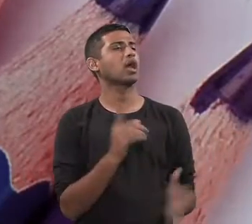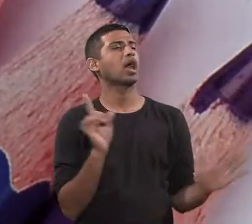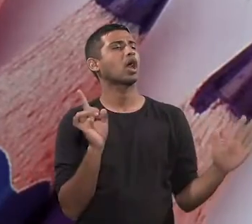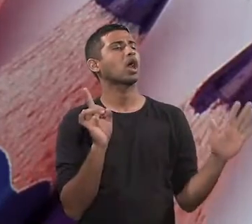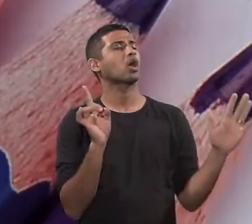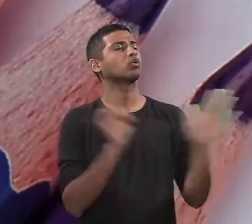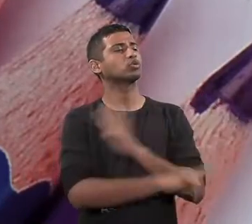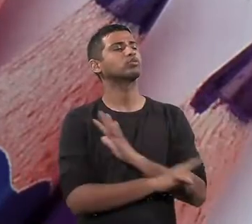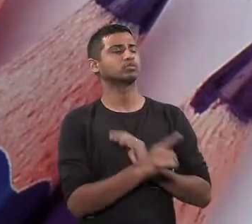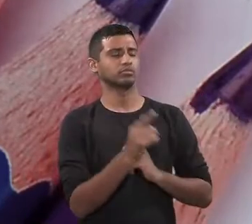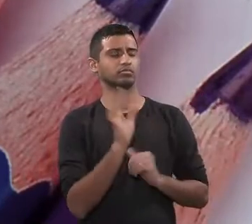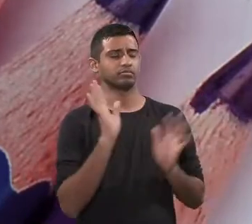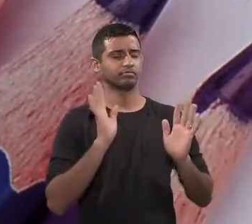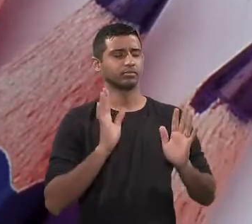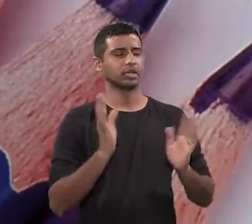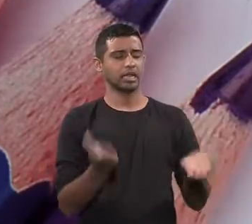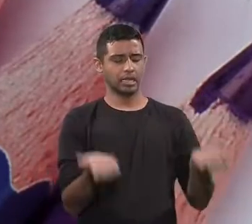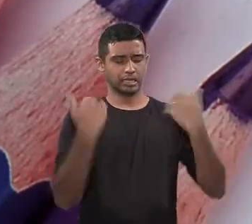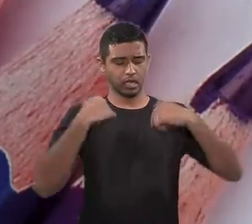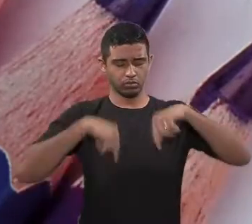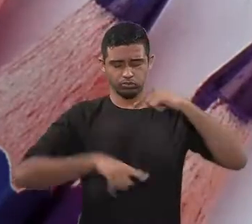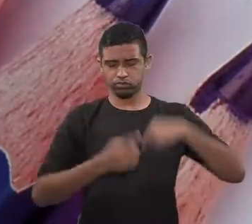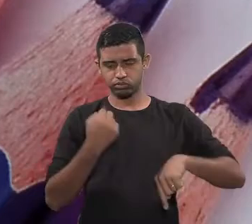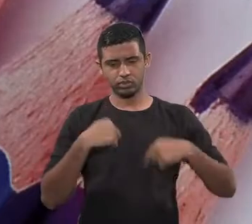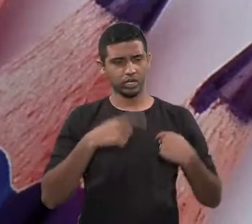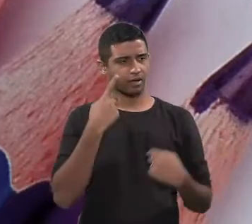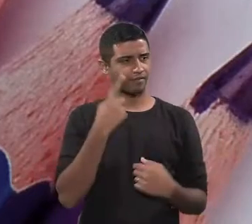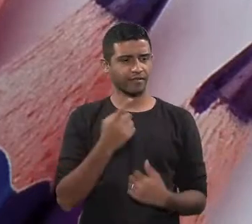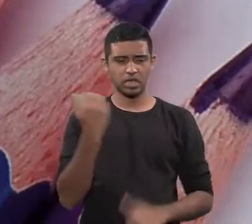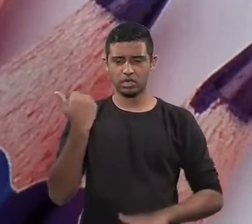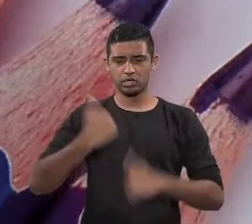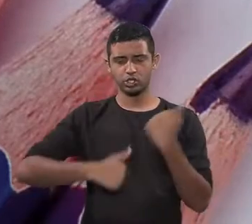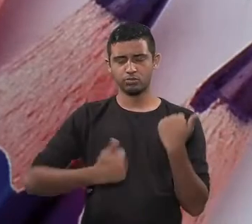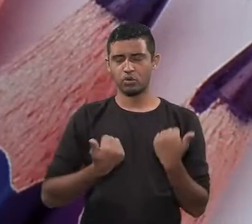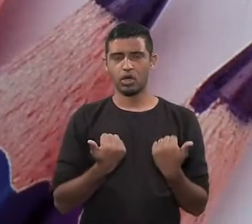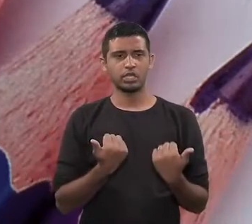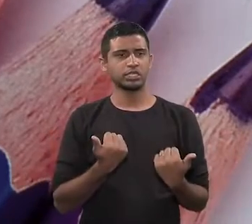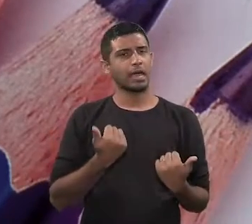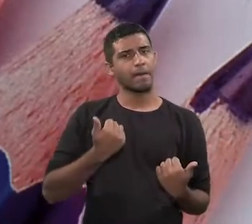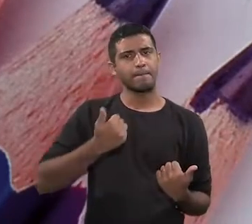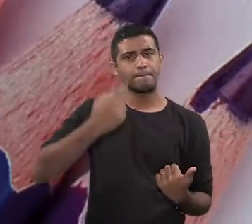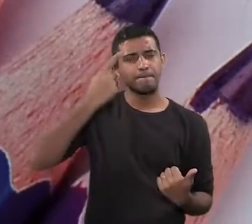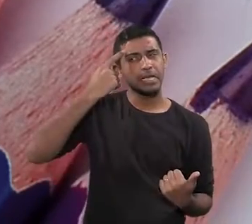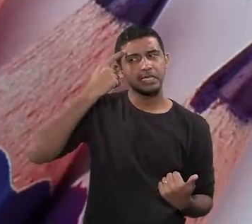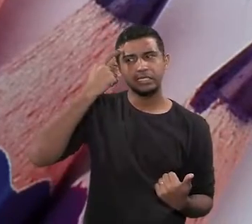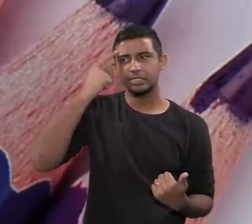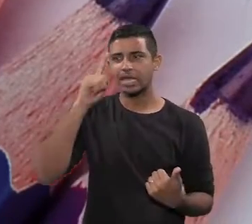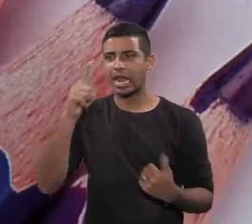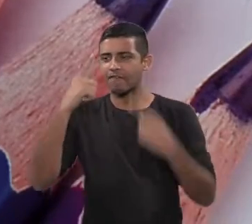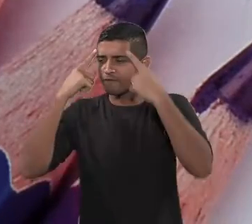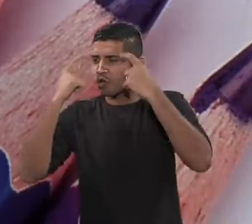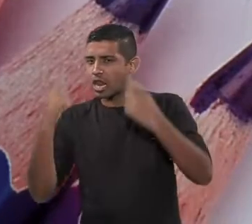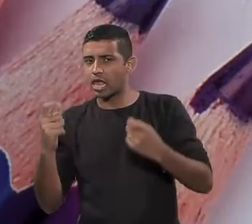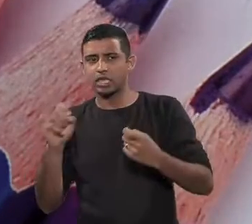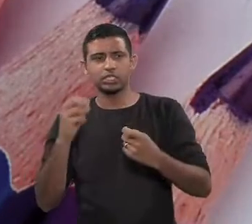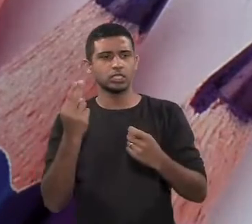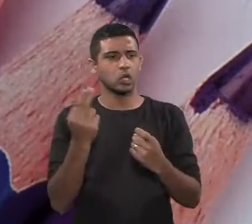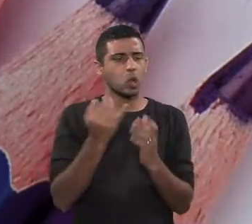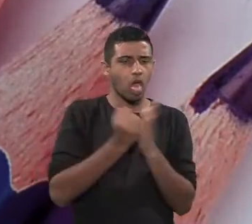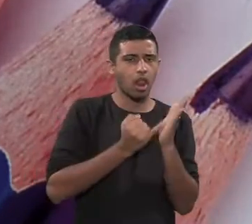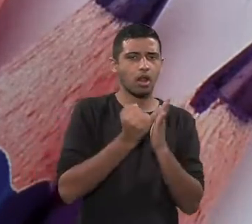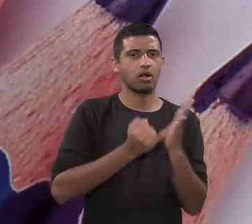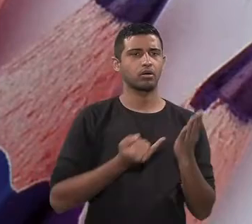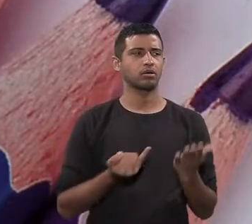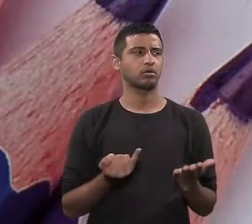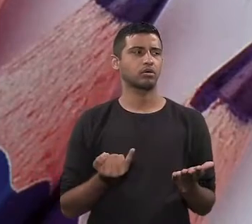organismo que torna o esporte uma alternativa às drogas, uma alternativa à violência? Porque eu acho que